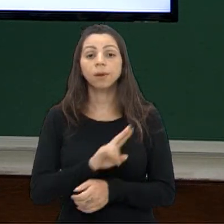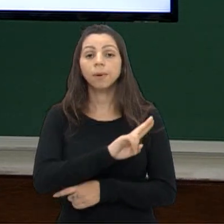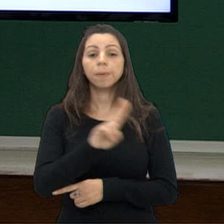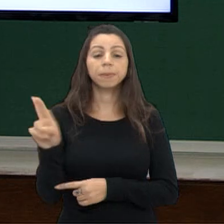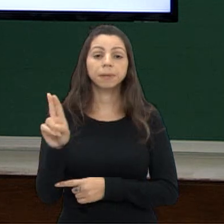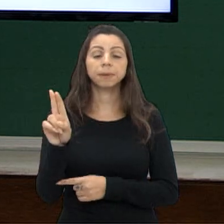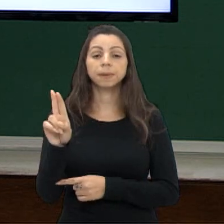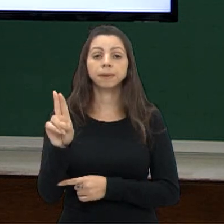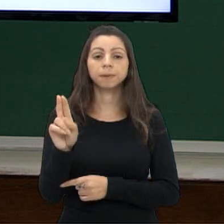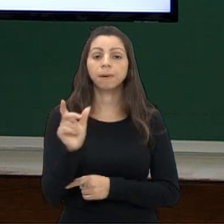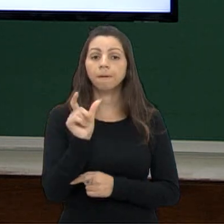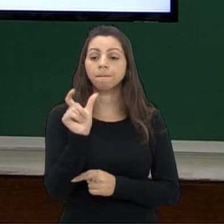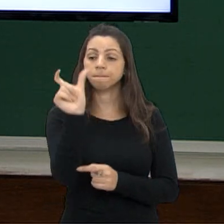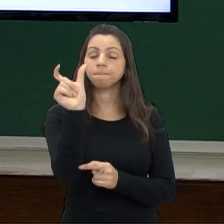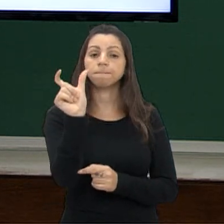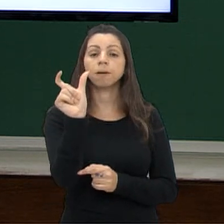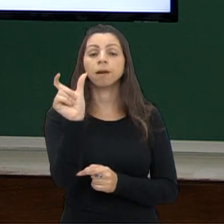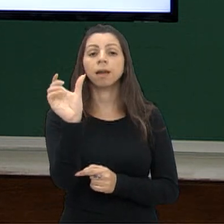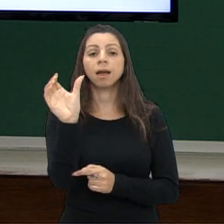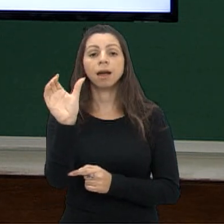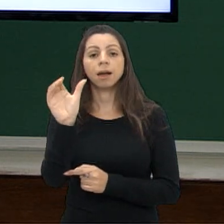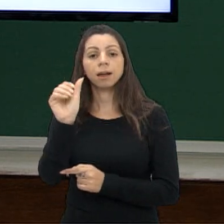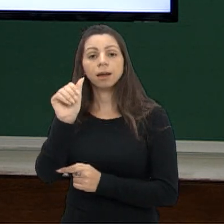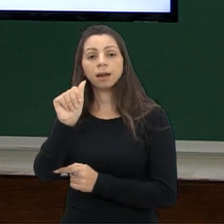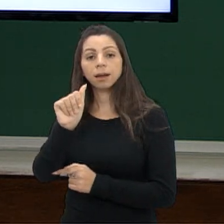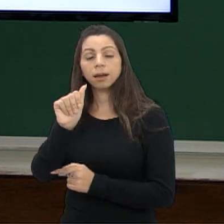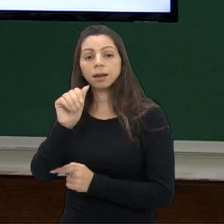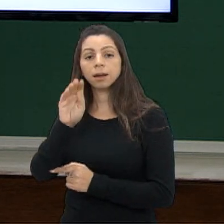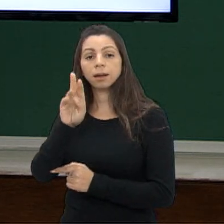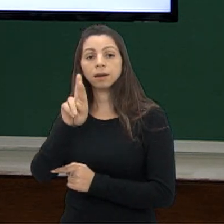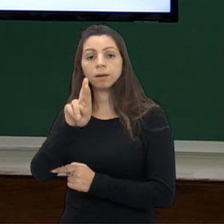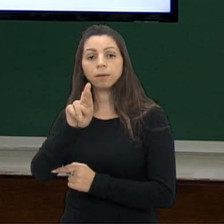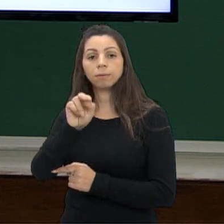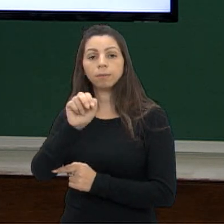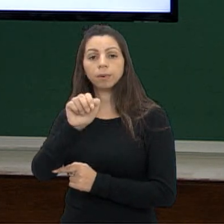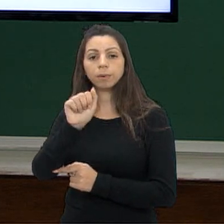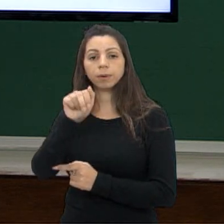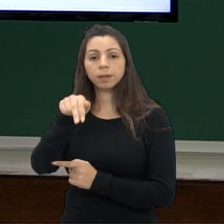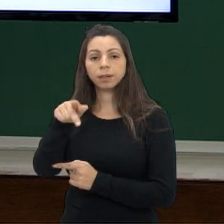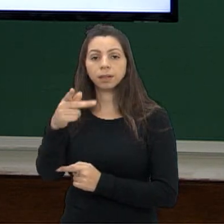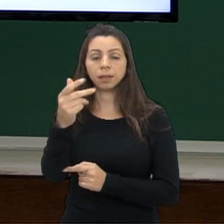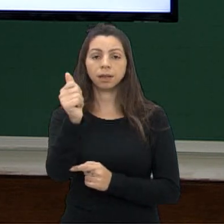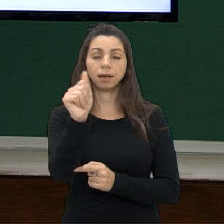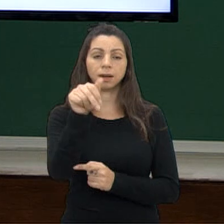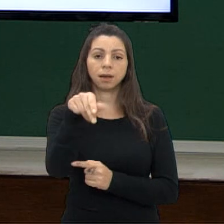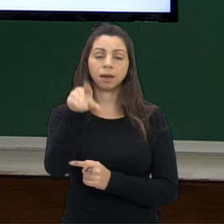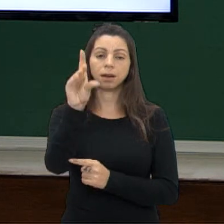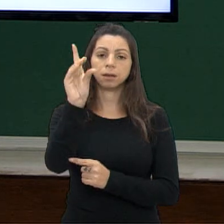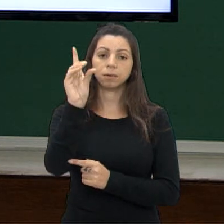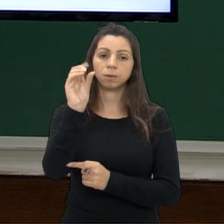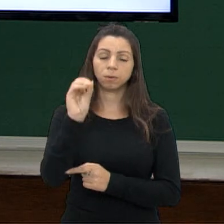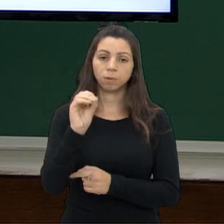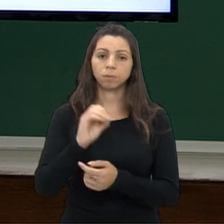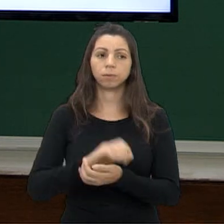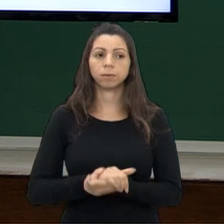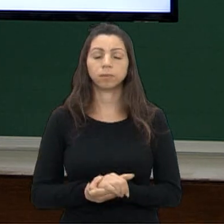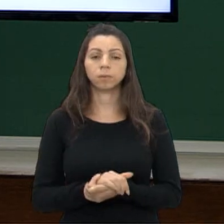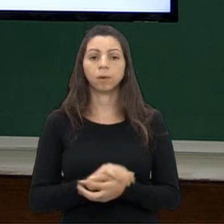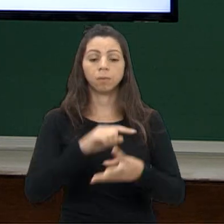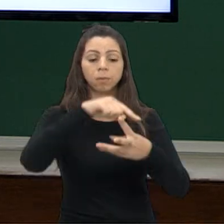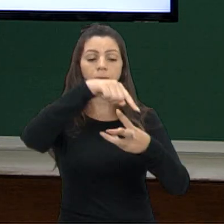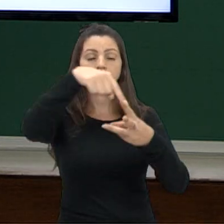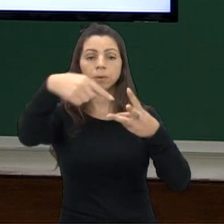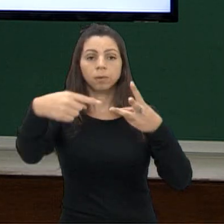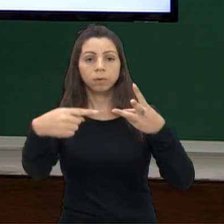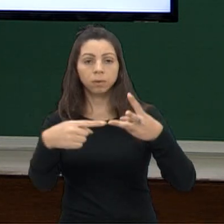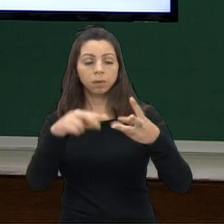utiliza essa palavra no seu dia a dia? Eu acho que não. Mas é importante saber o significado dela. E nós temos aqui 3 significados